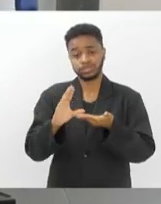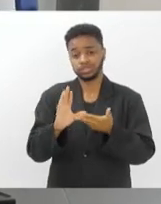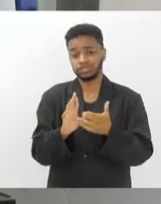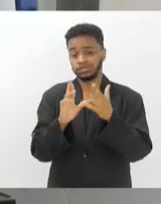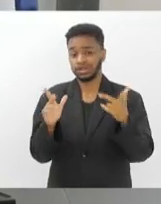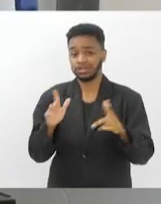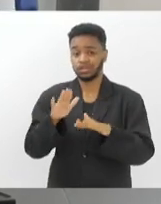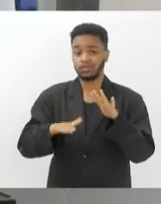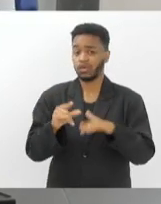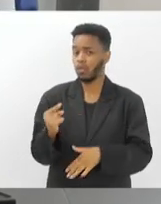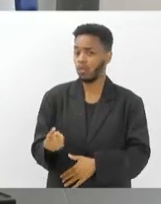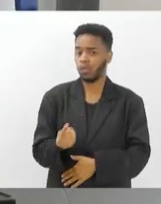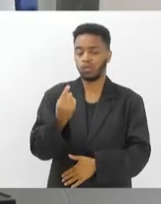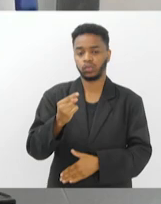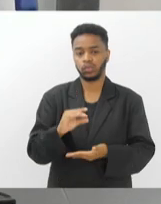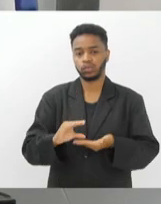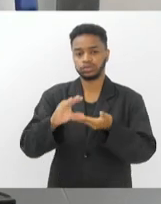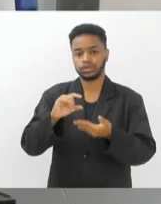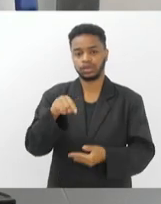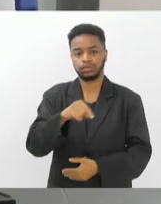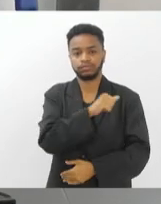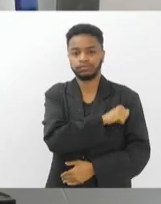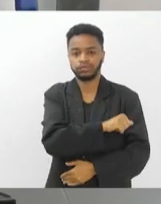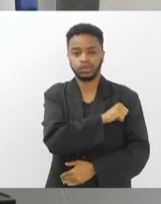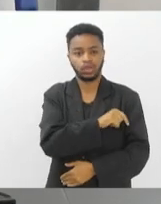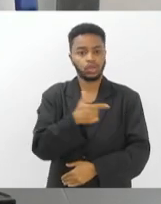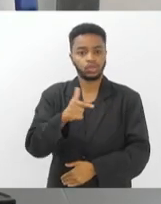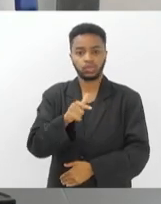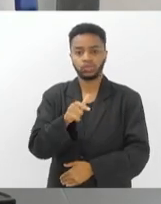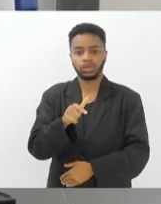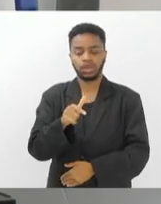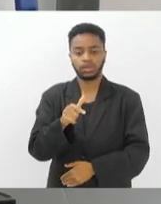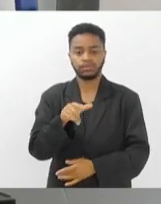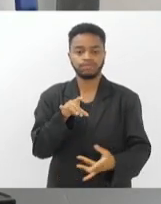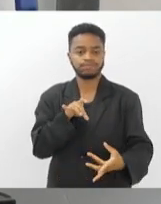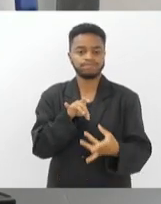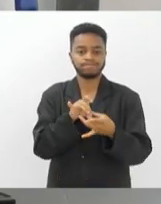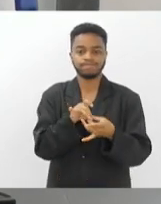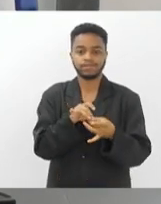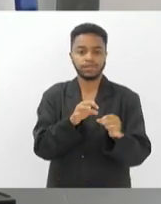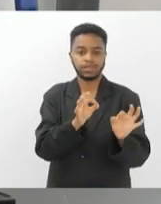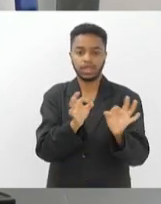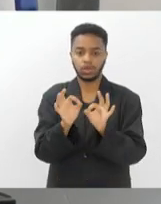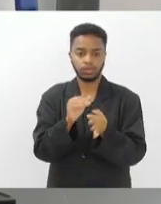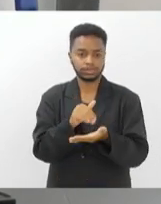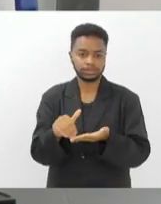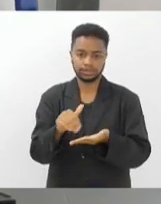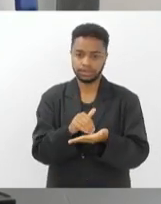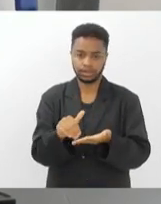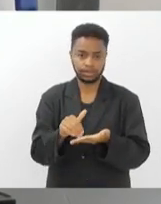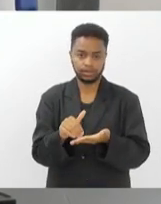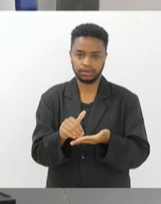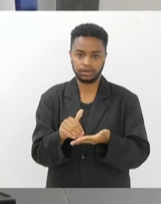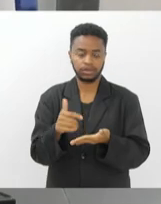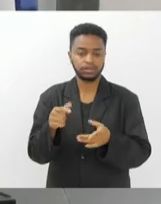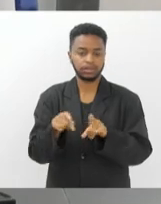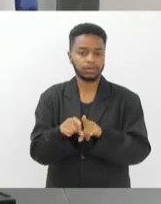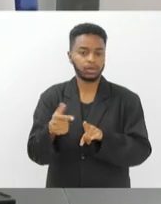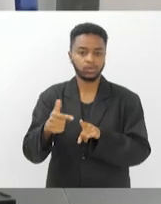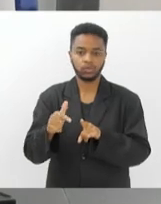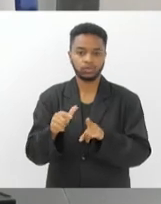único conselho no Estado que não esteja submetido a nenhuma secretaria e não está submetido